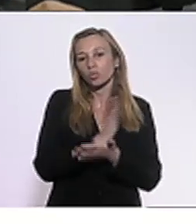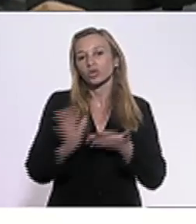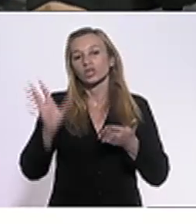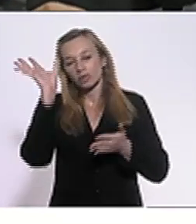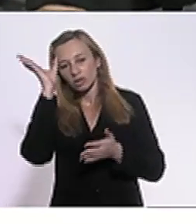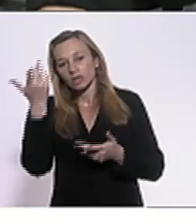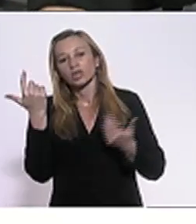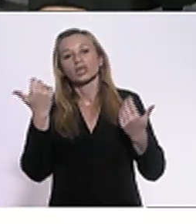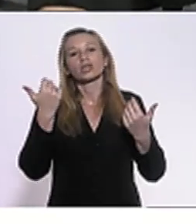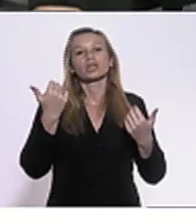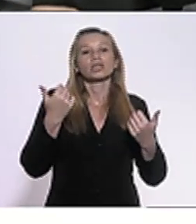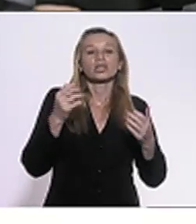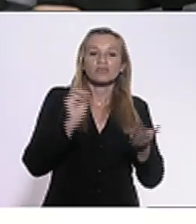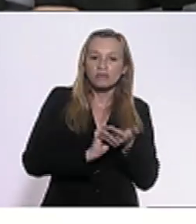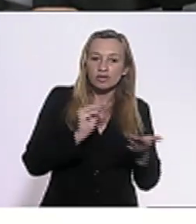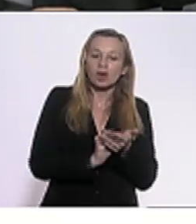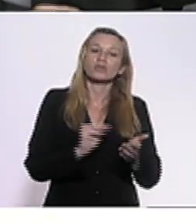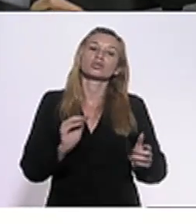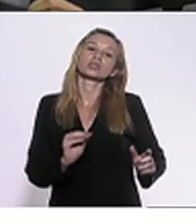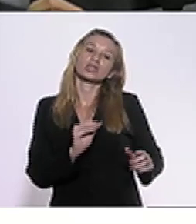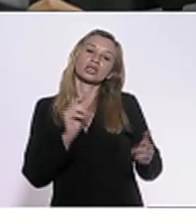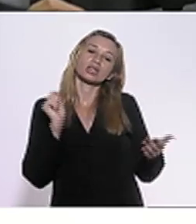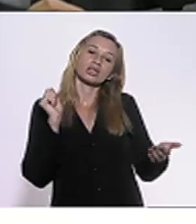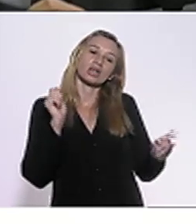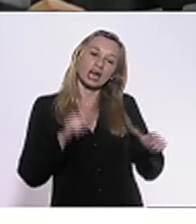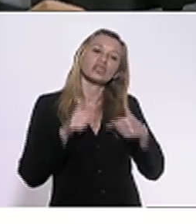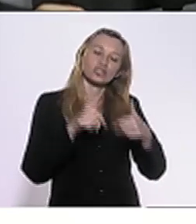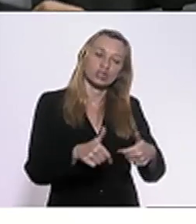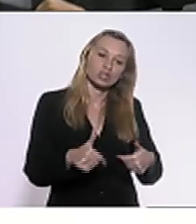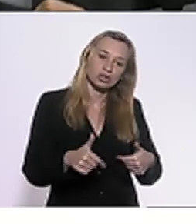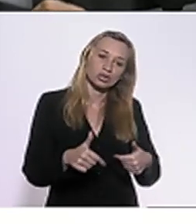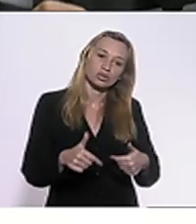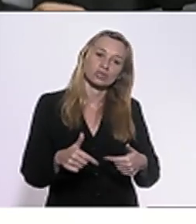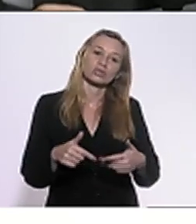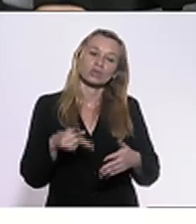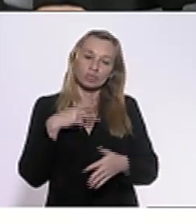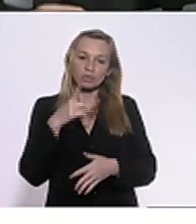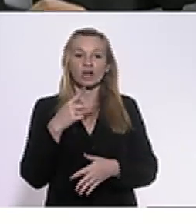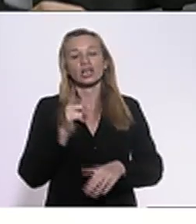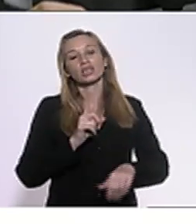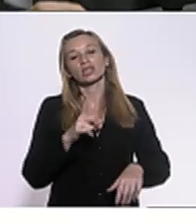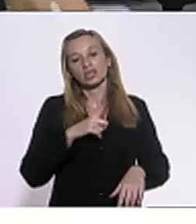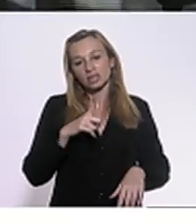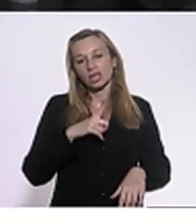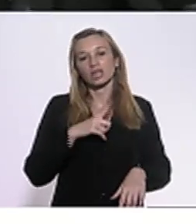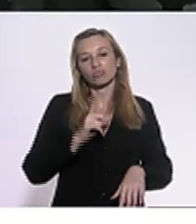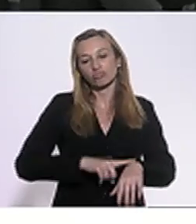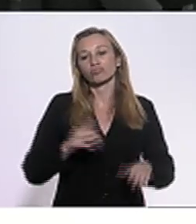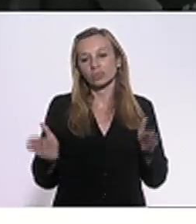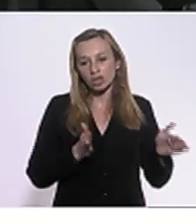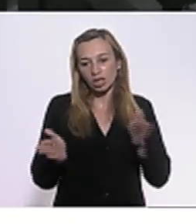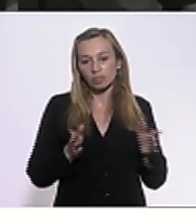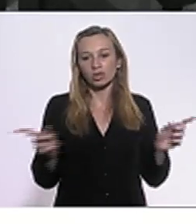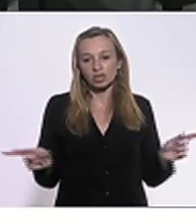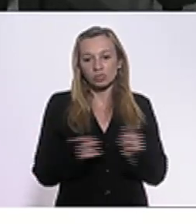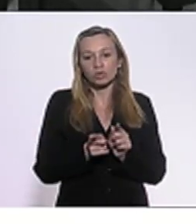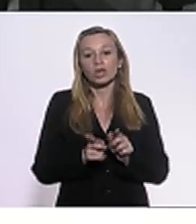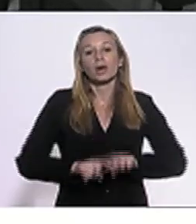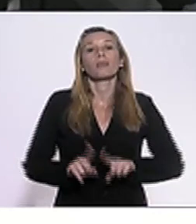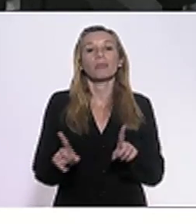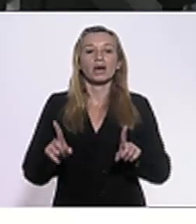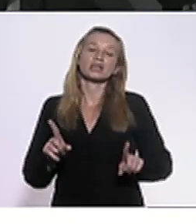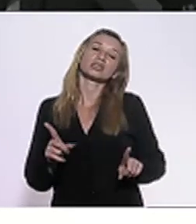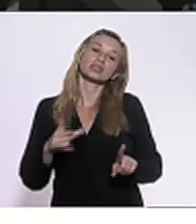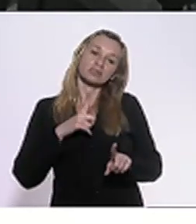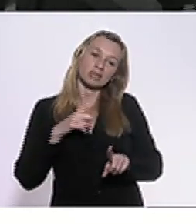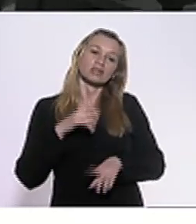ainda não estão plenamente colocadas, como se coloca ali, ainda há um espaço a ser reduzido. Mas há